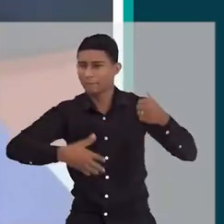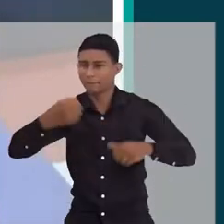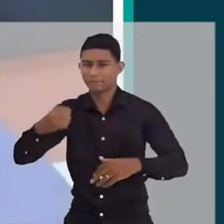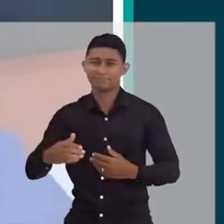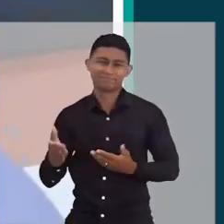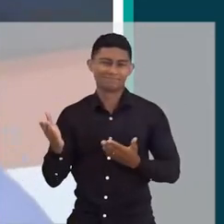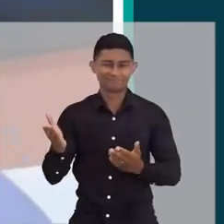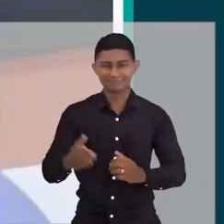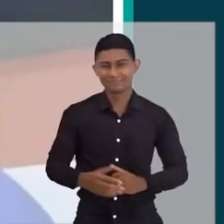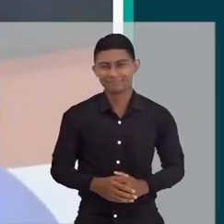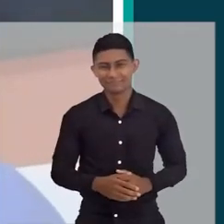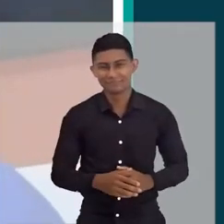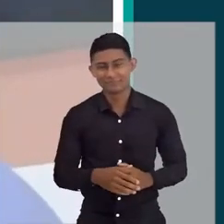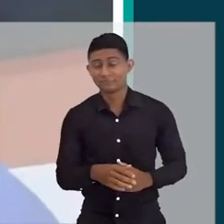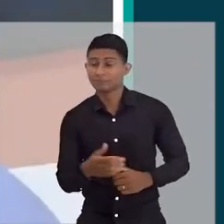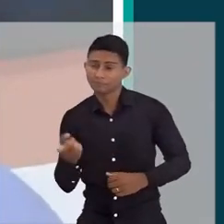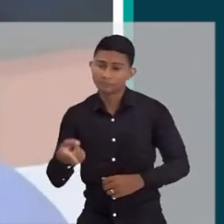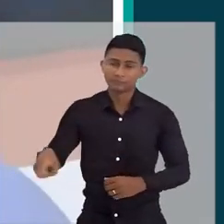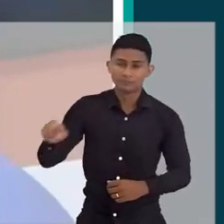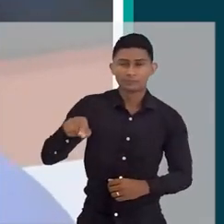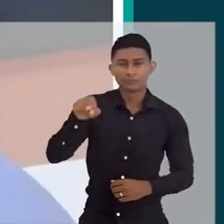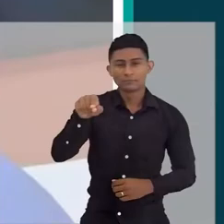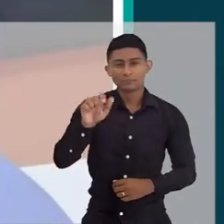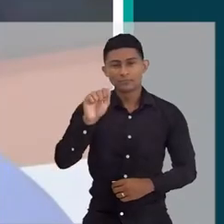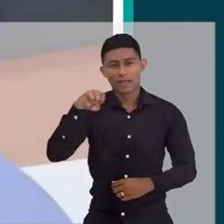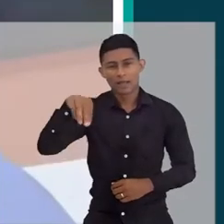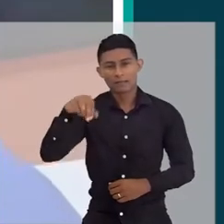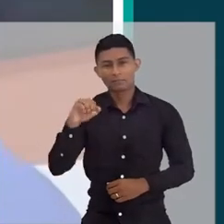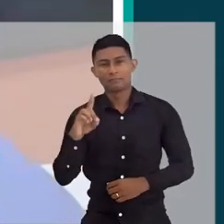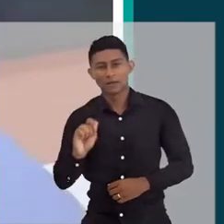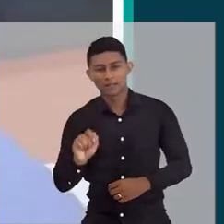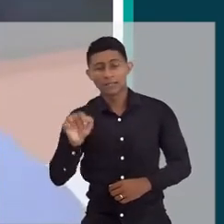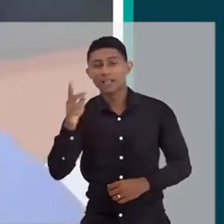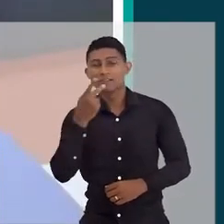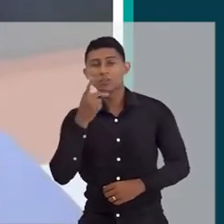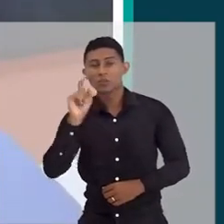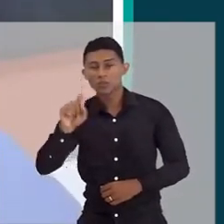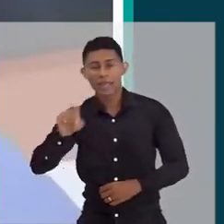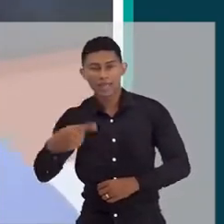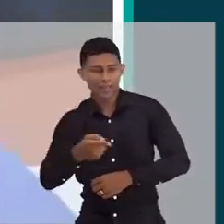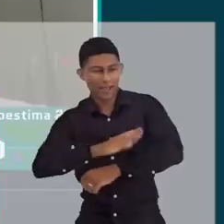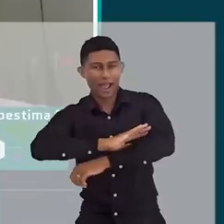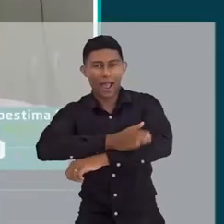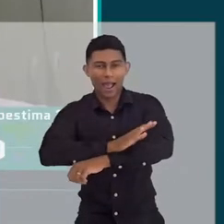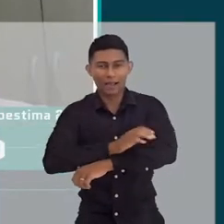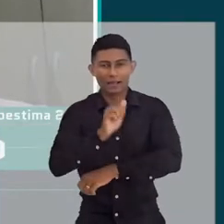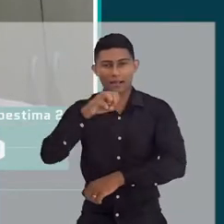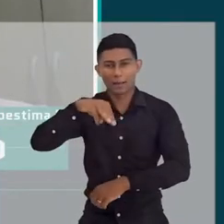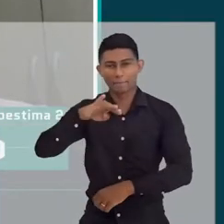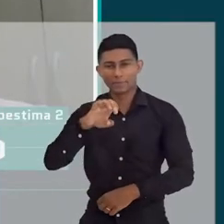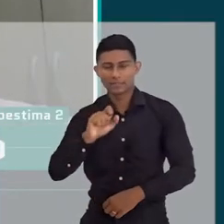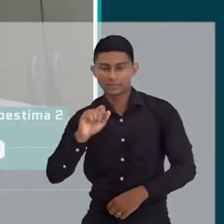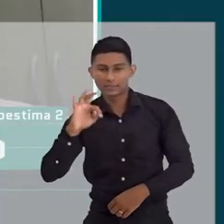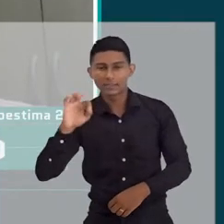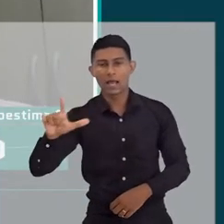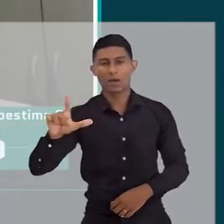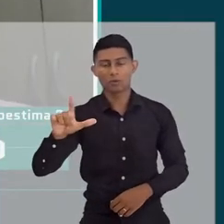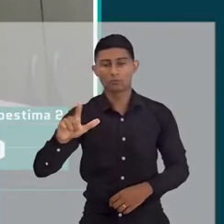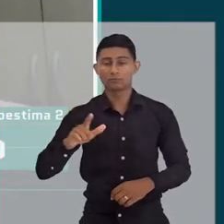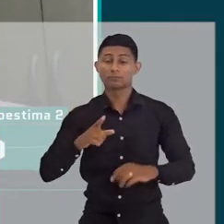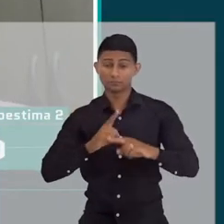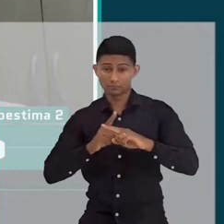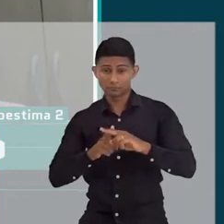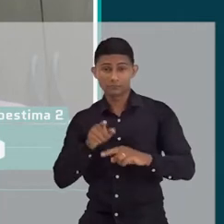E é essa a defesa dela. Aí a Amanda já quer falar sobre o racismo ambiental, porque a defesa